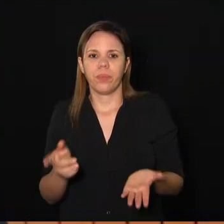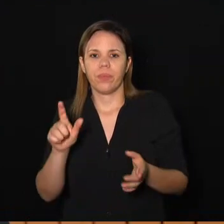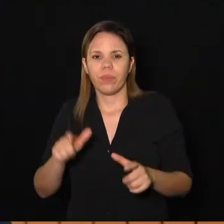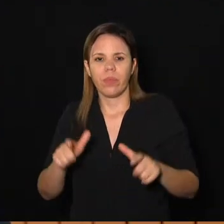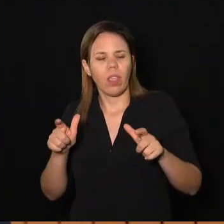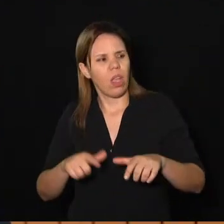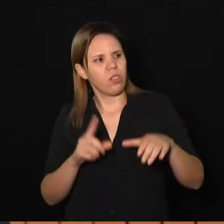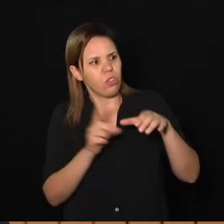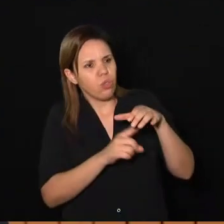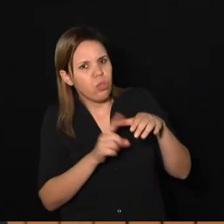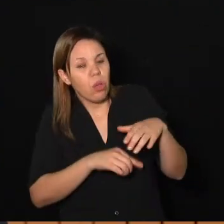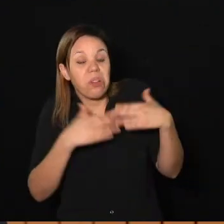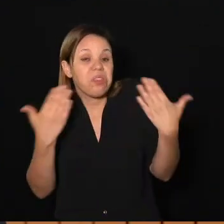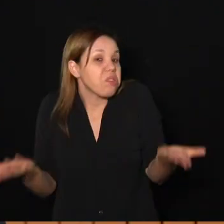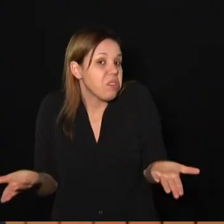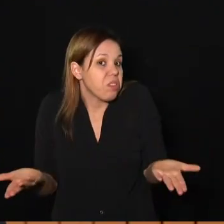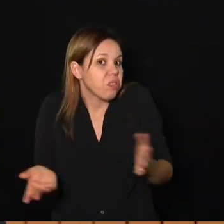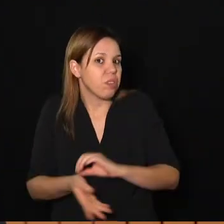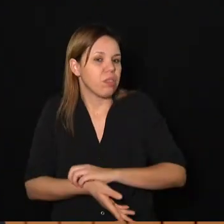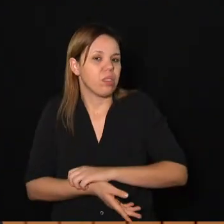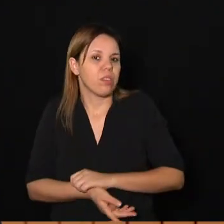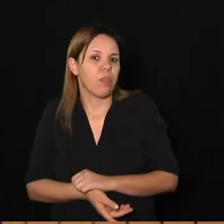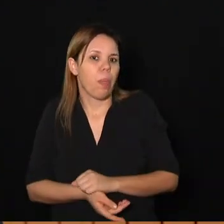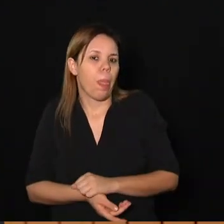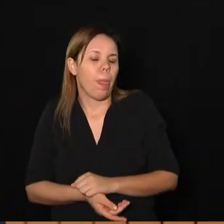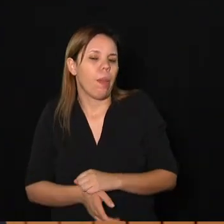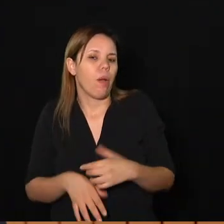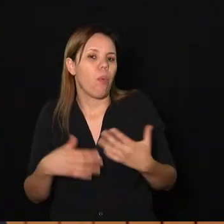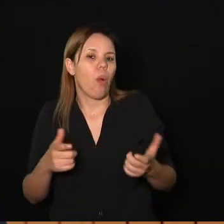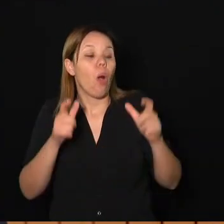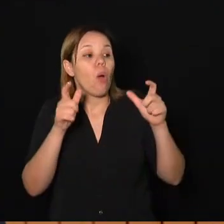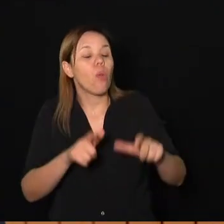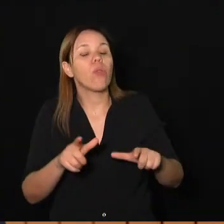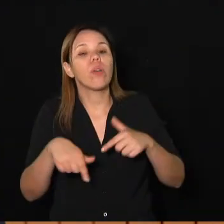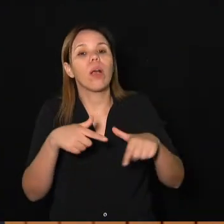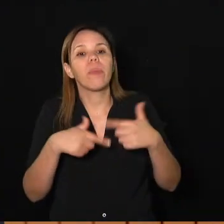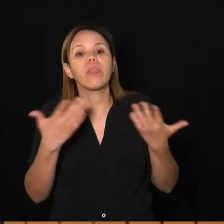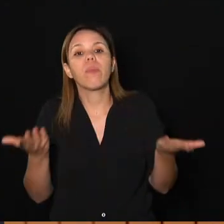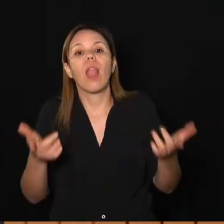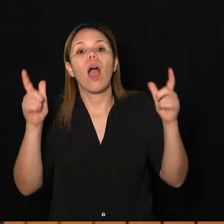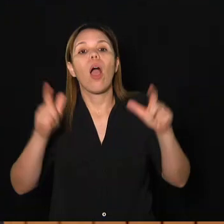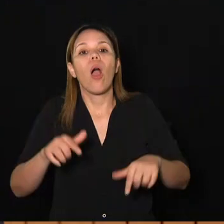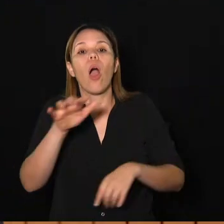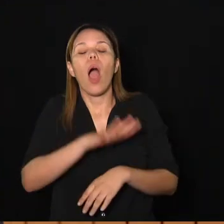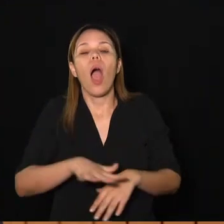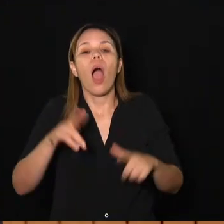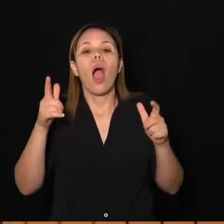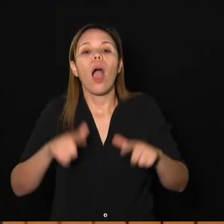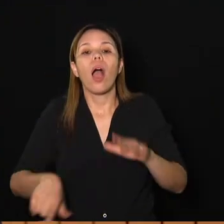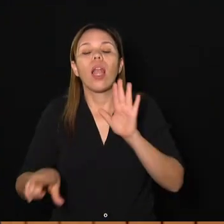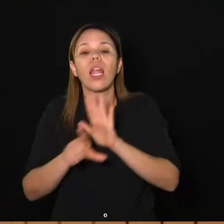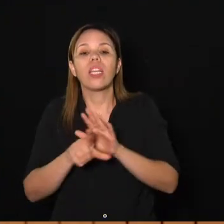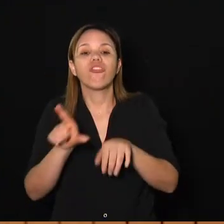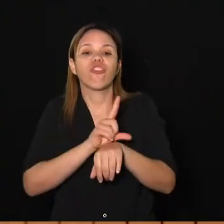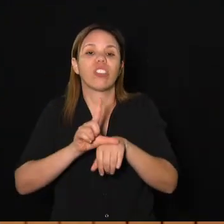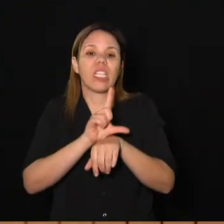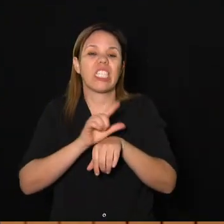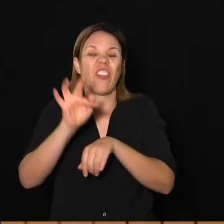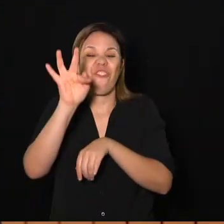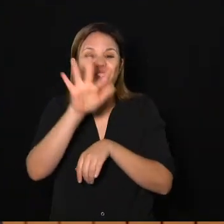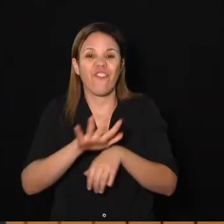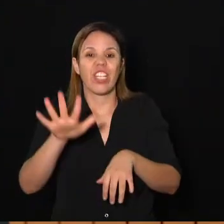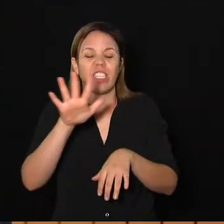que seja a questão é o optometrista tem que ter um local de trabalho e esse local de trabalho está previsto em legislação federal